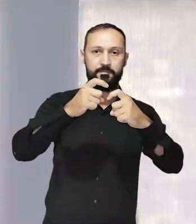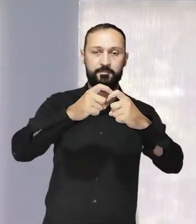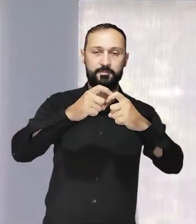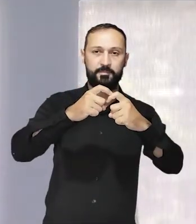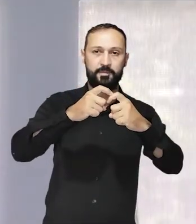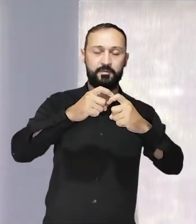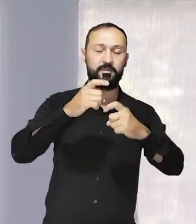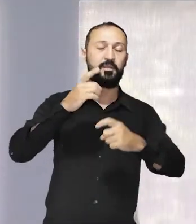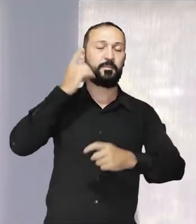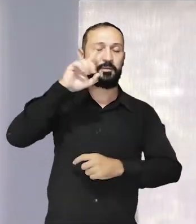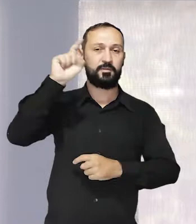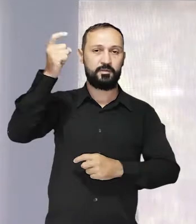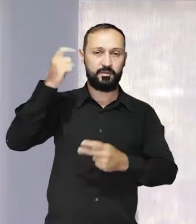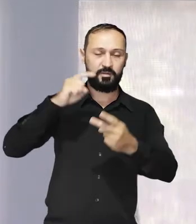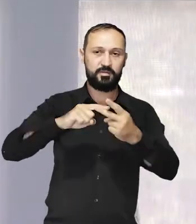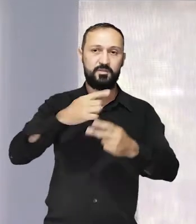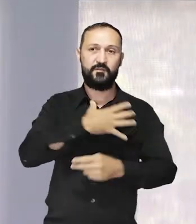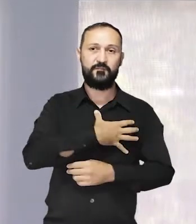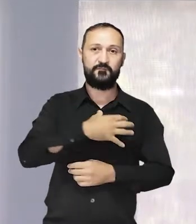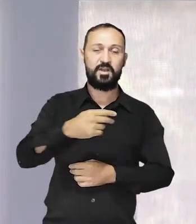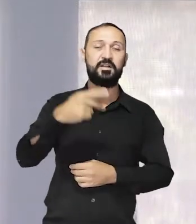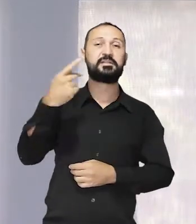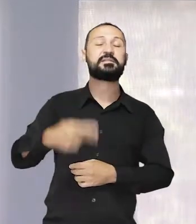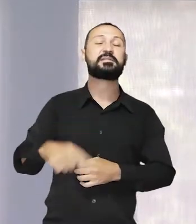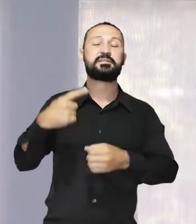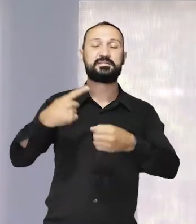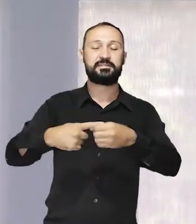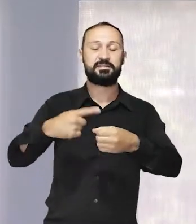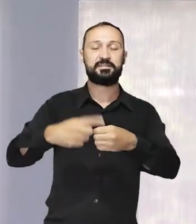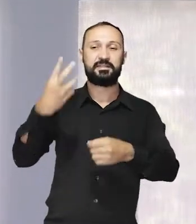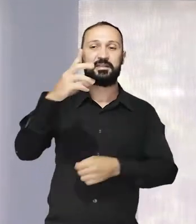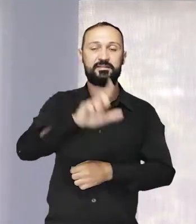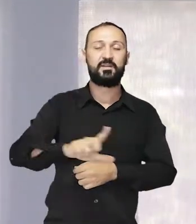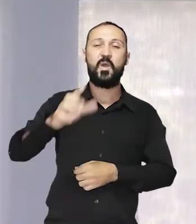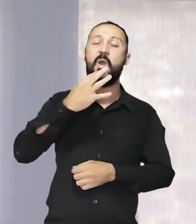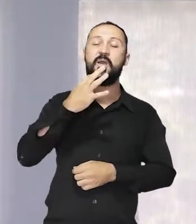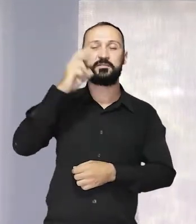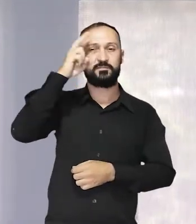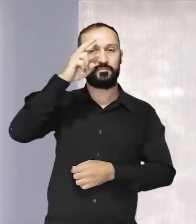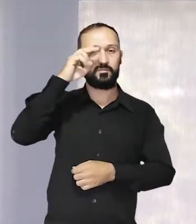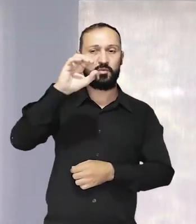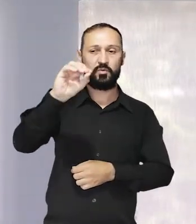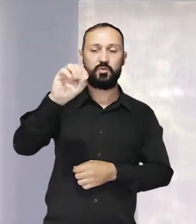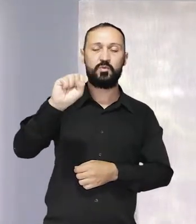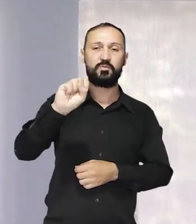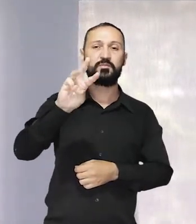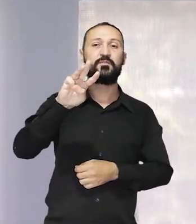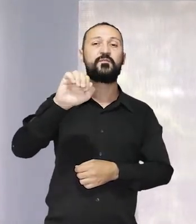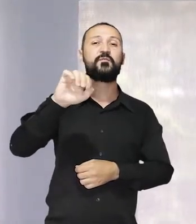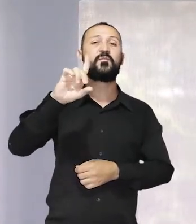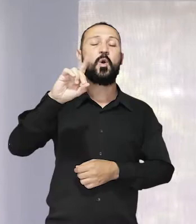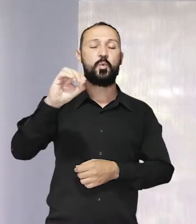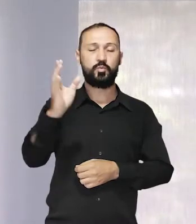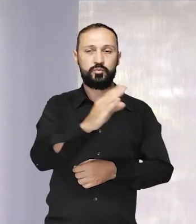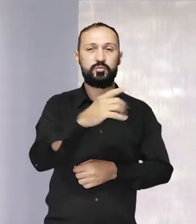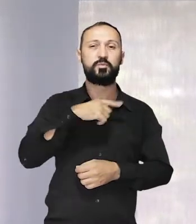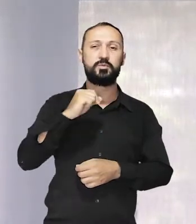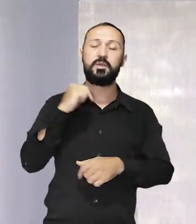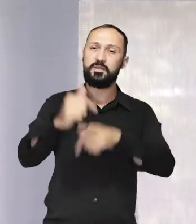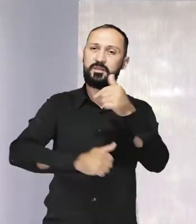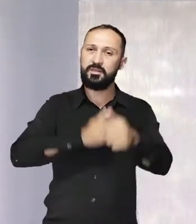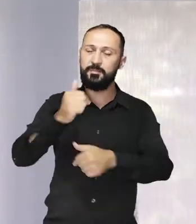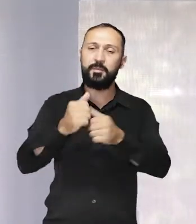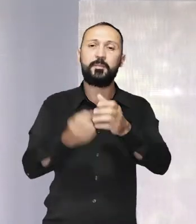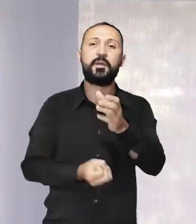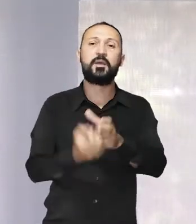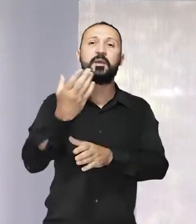Médico, ex-deputado estadual e filho da cidade de Três Lagoas. Conheça a história de Oswaldo Ferreira Dutra, que